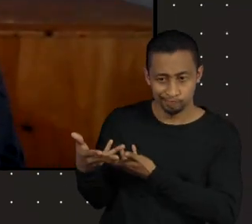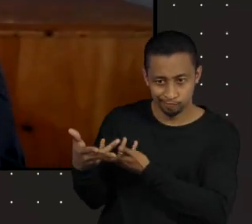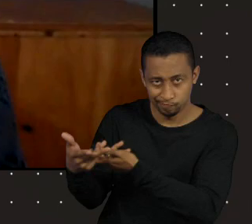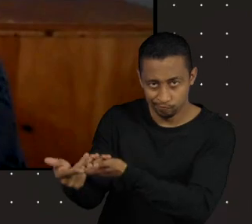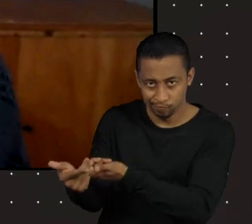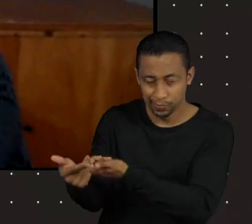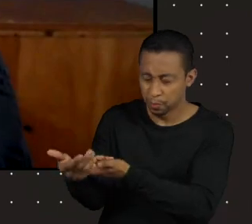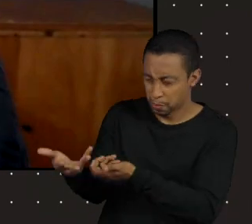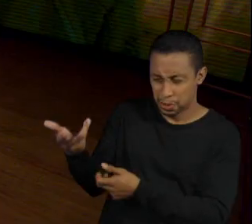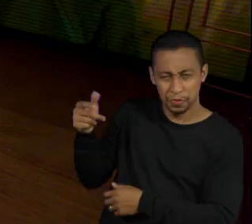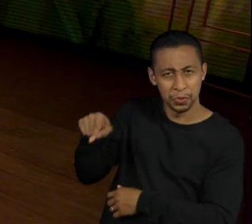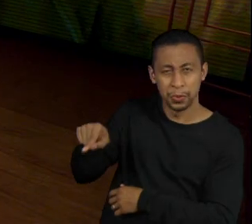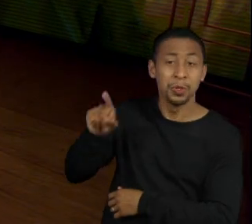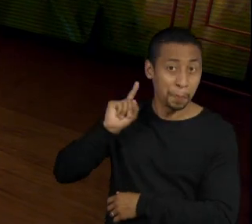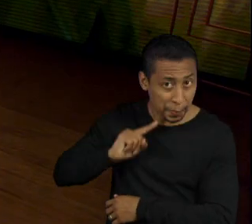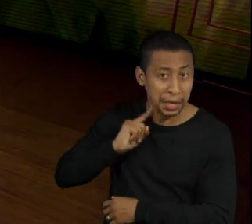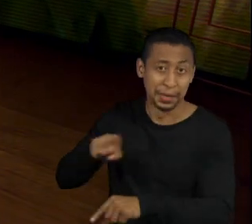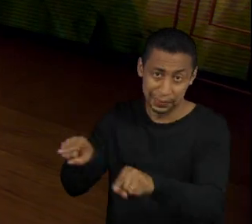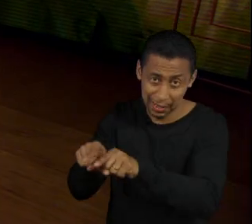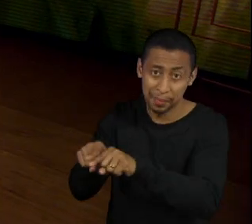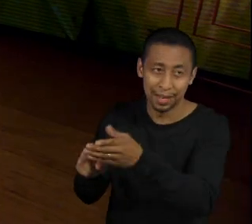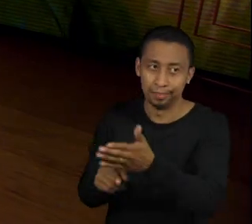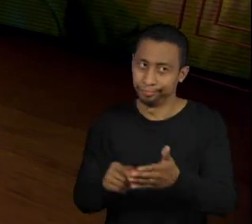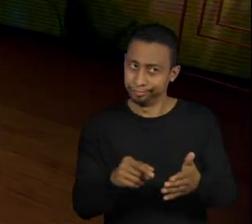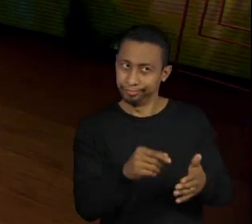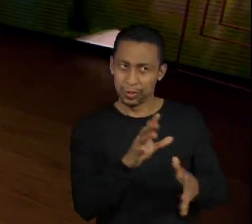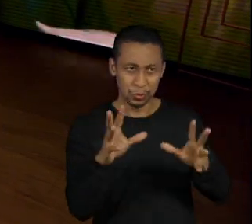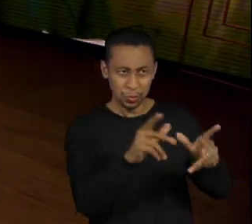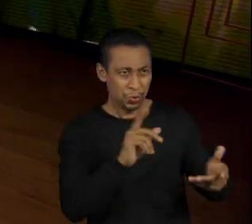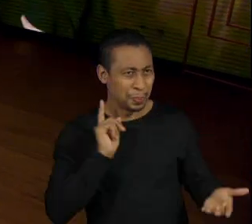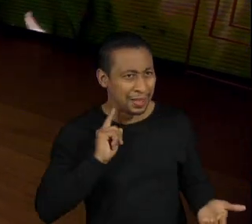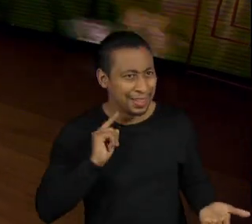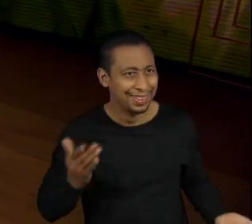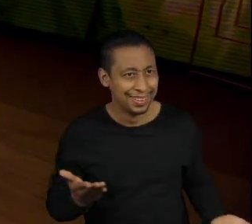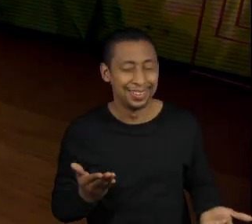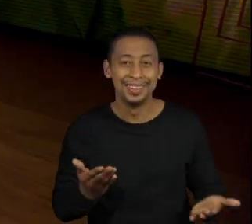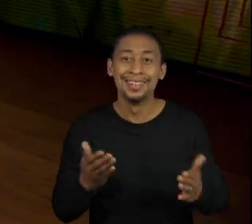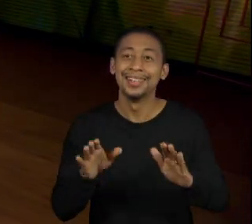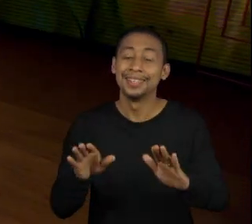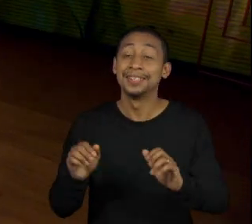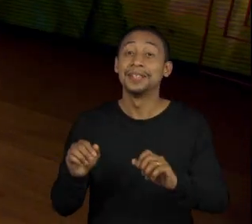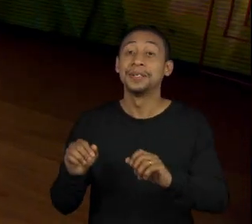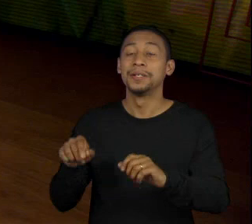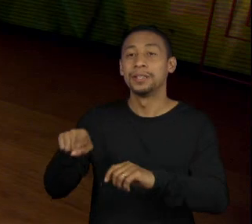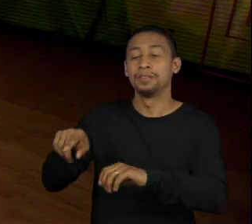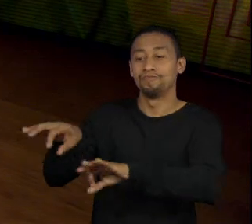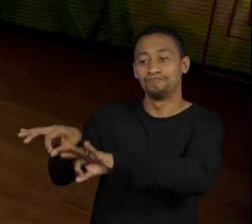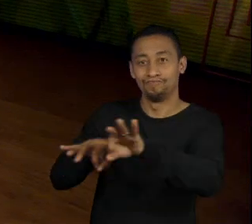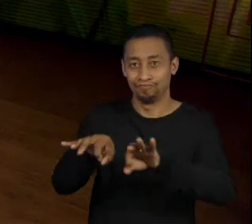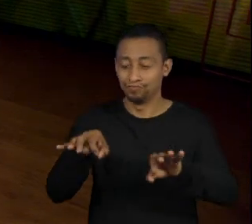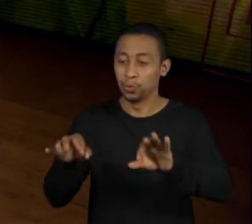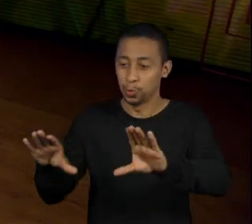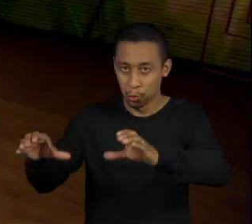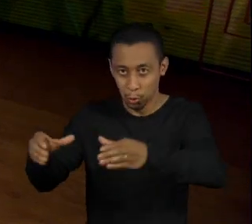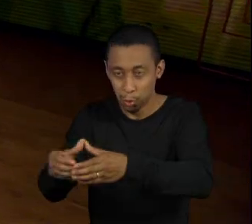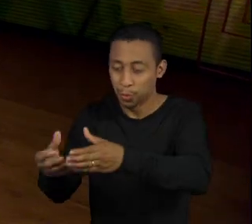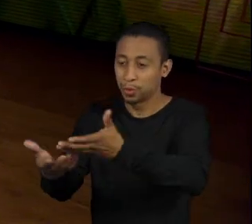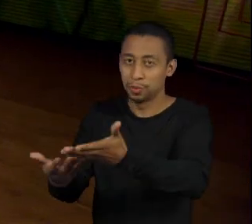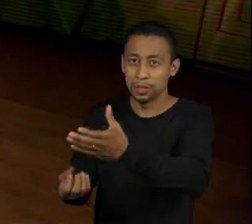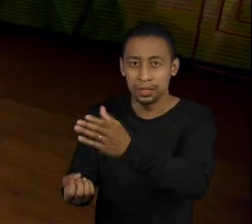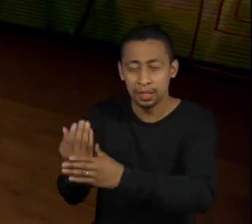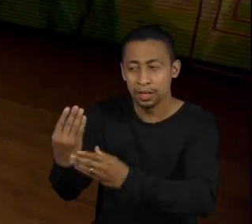ele estava ajudando... Mineiro também, né? Ajudando, acho que um produtor de elenco